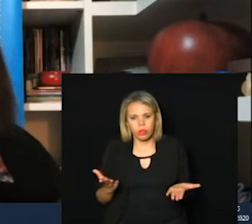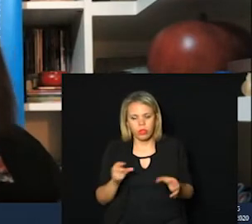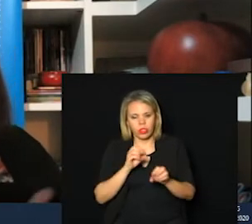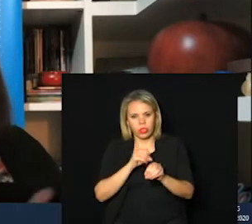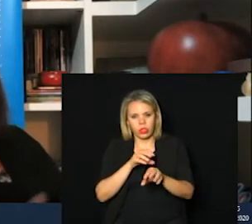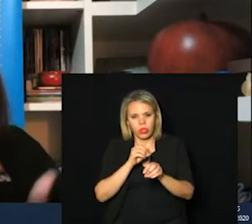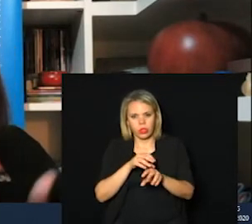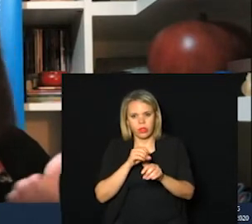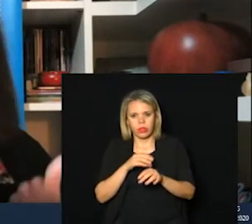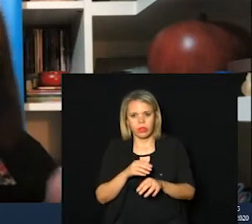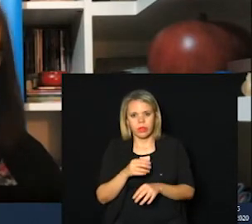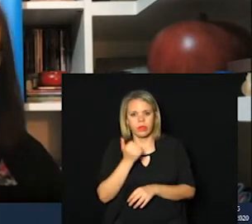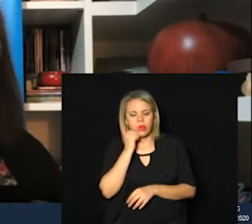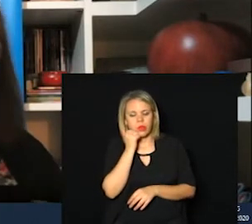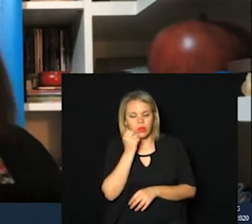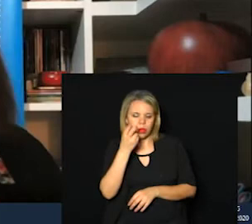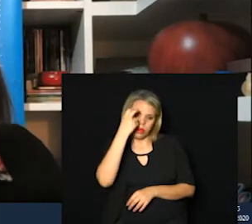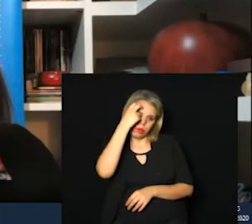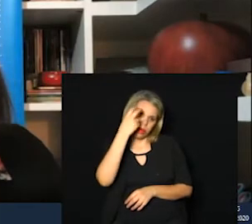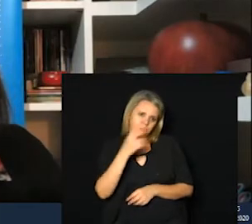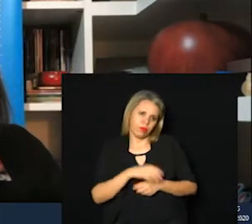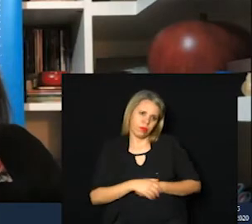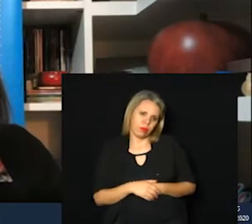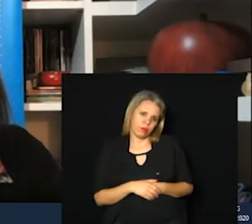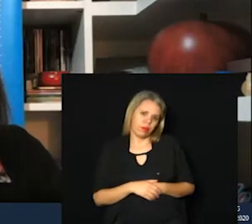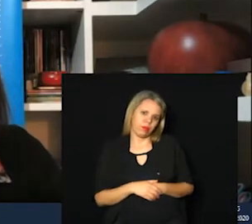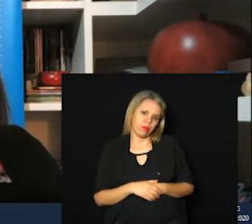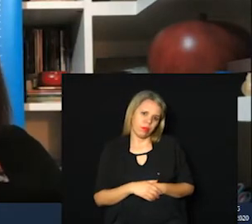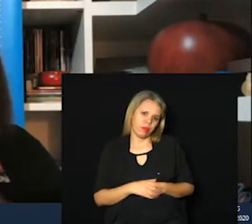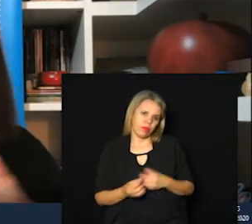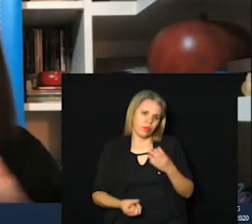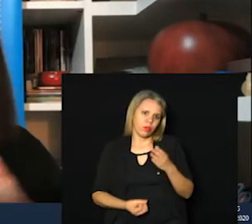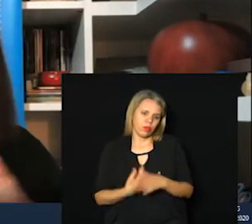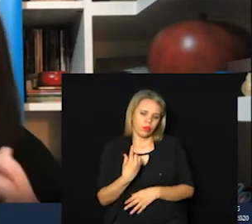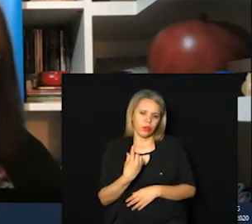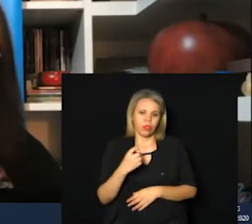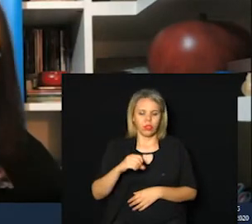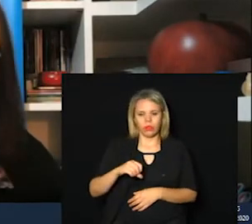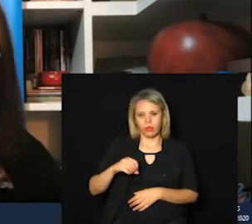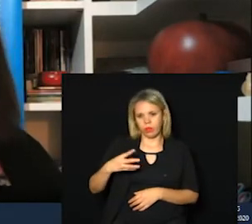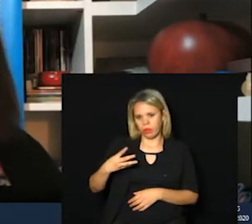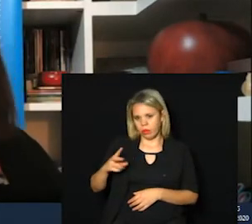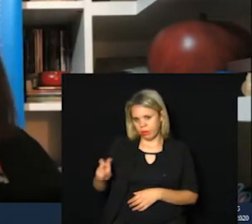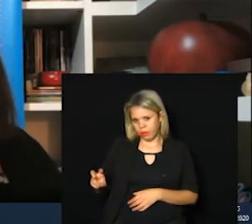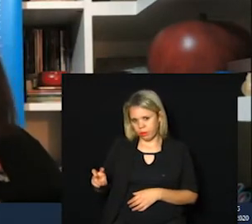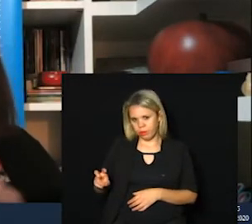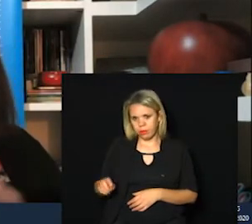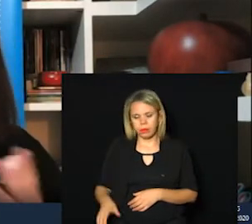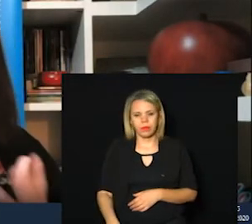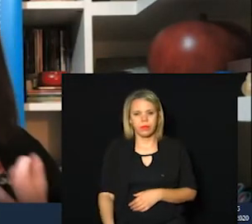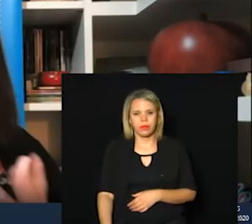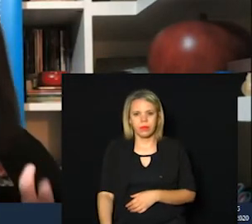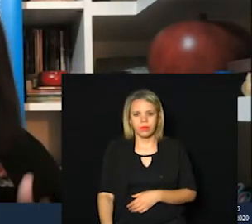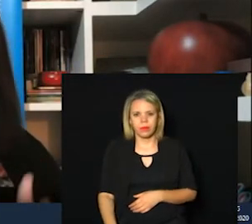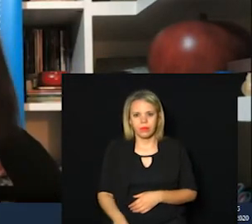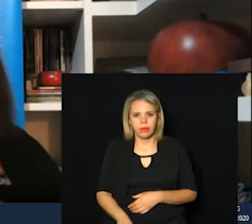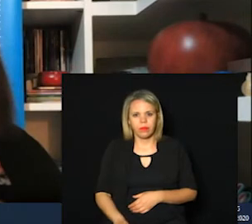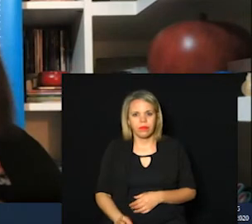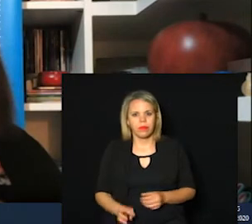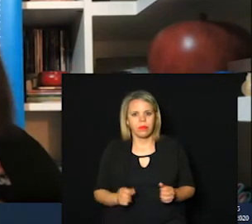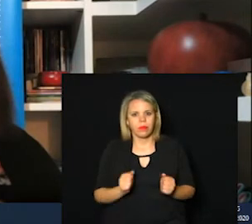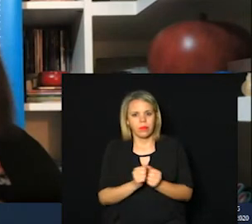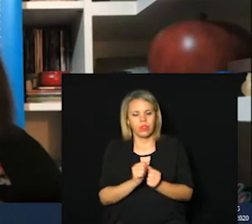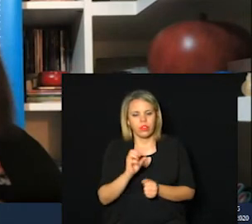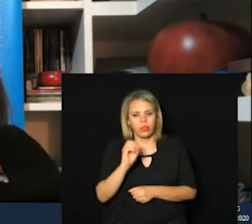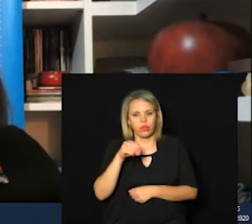as Ciências e a Cultura. Ela foi fundada em 1945, praticamente junto com a